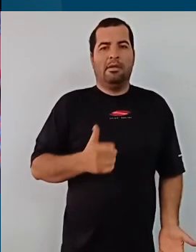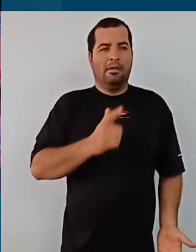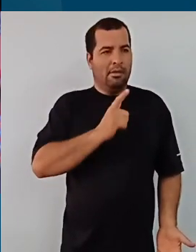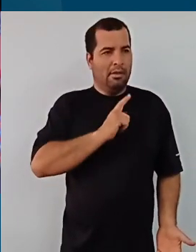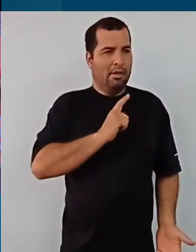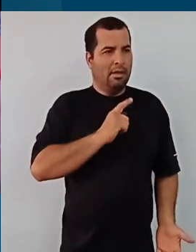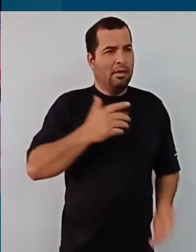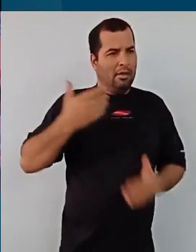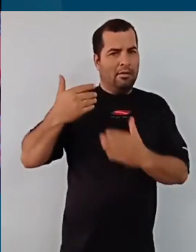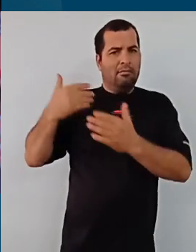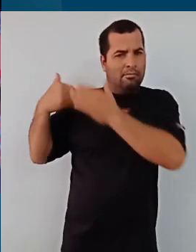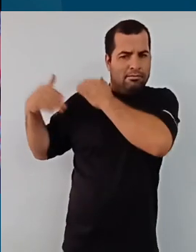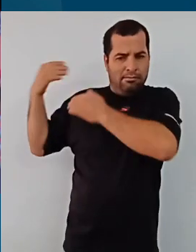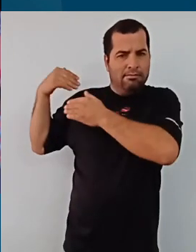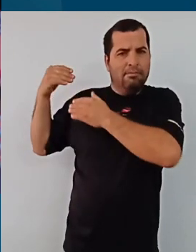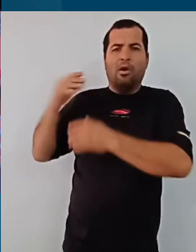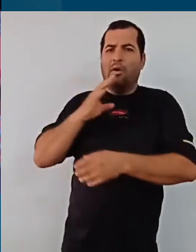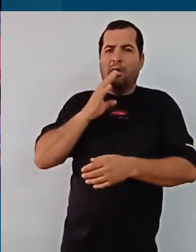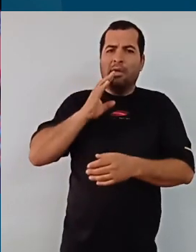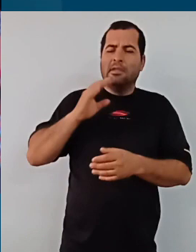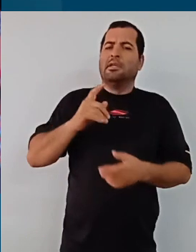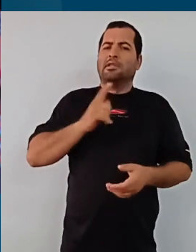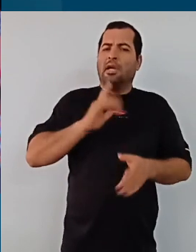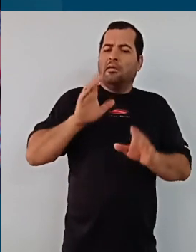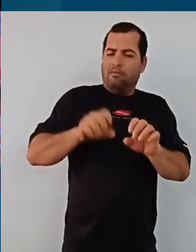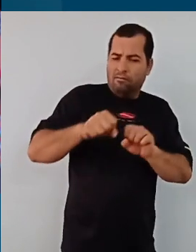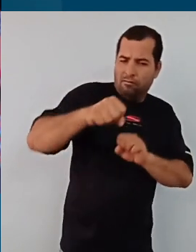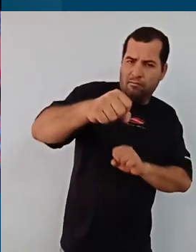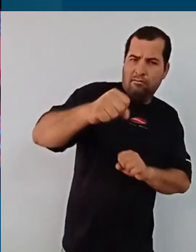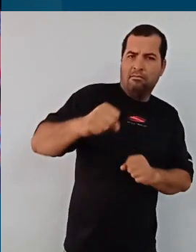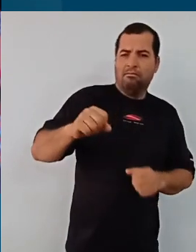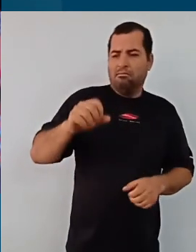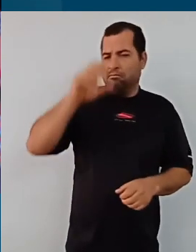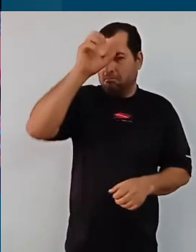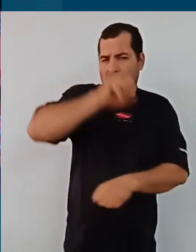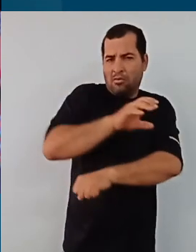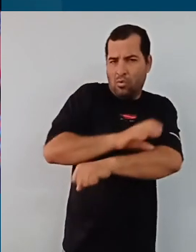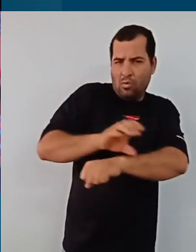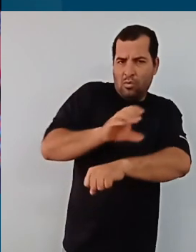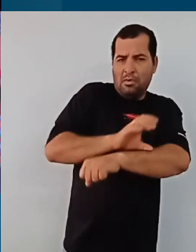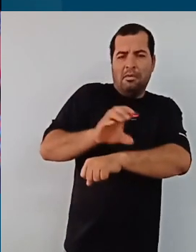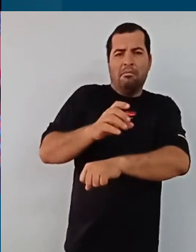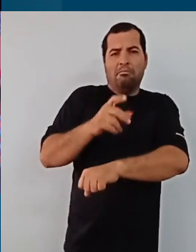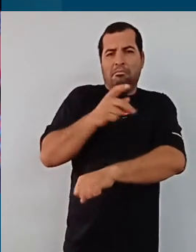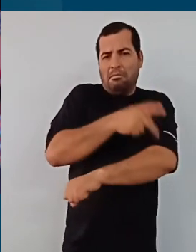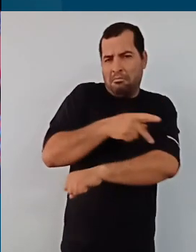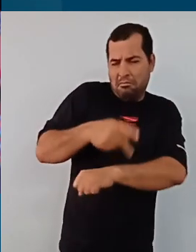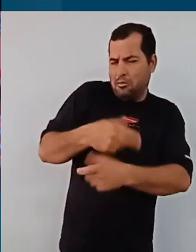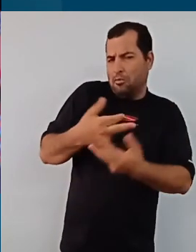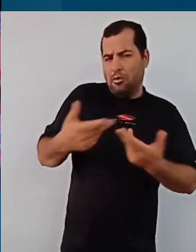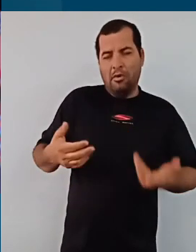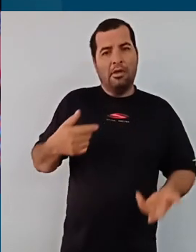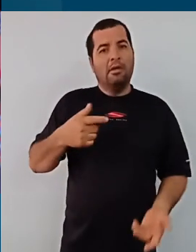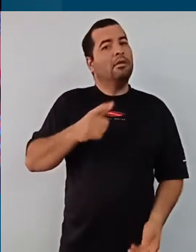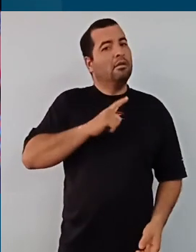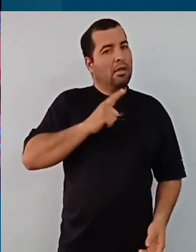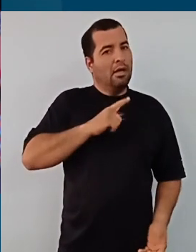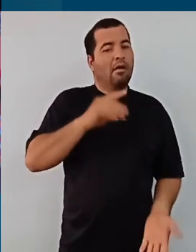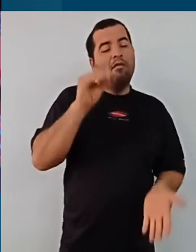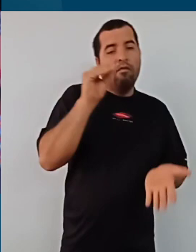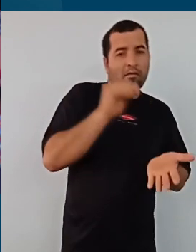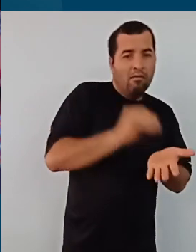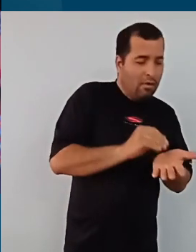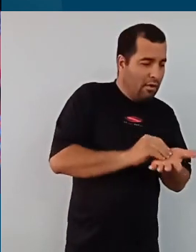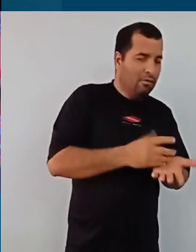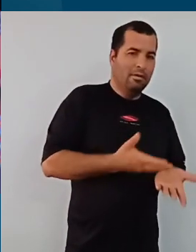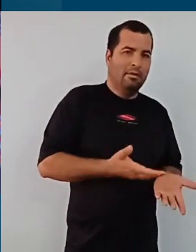um repertório próprio da sua formação que é essencial até para ele fazer essa mediação. Sem esse